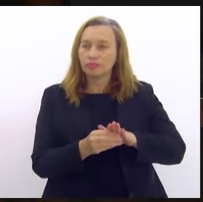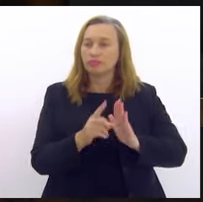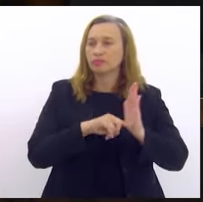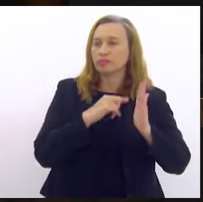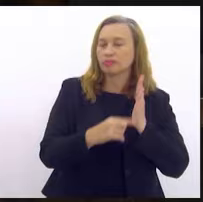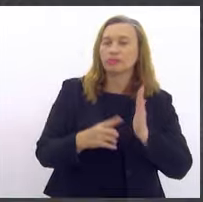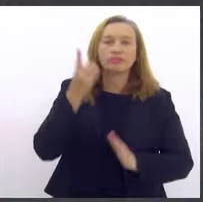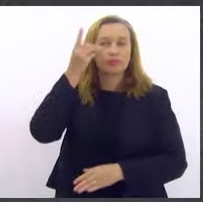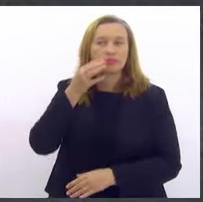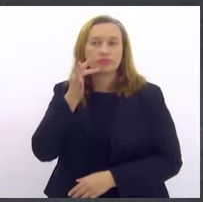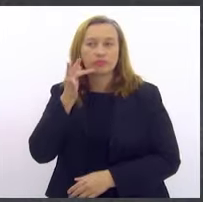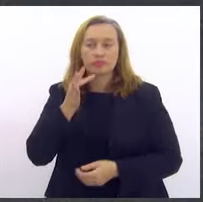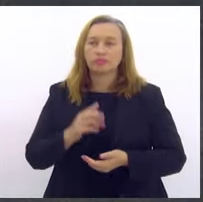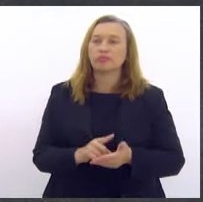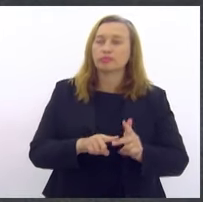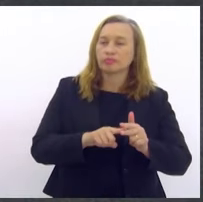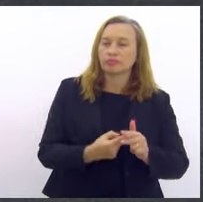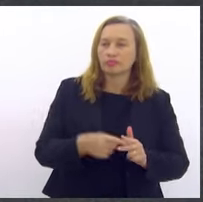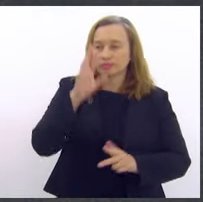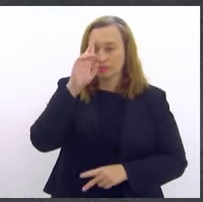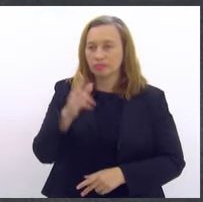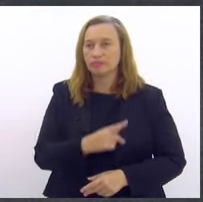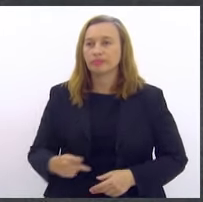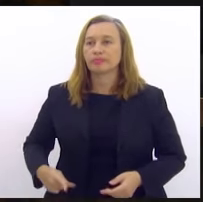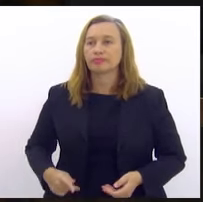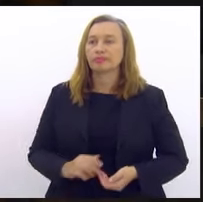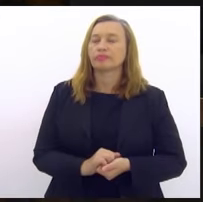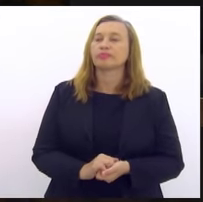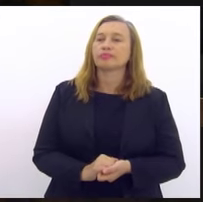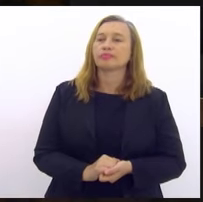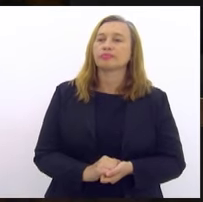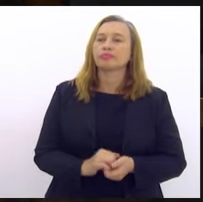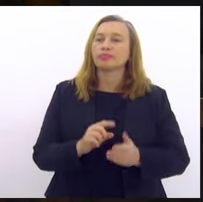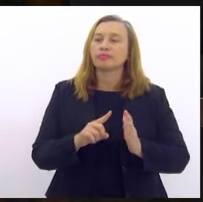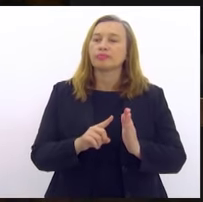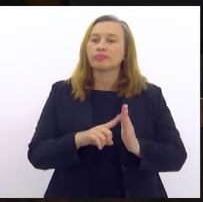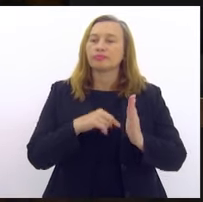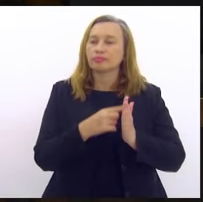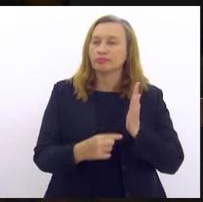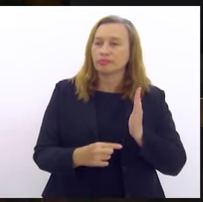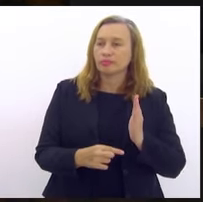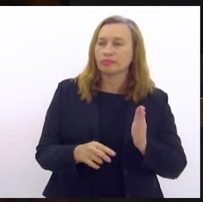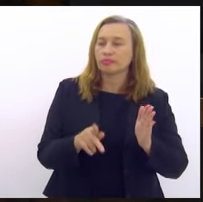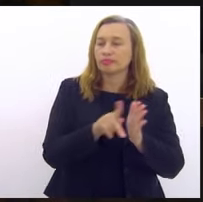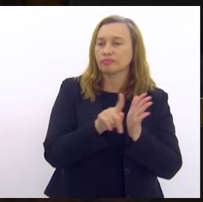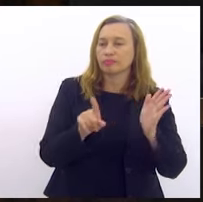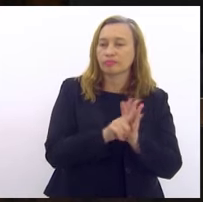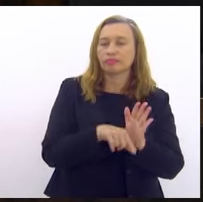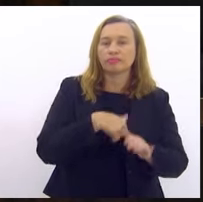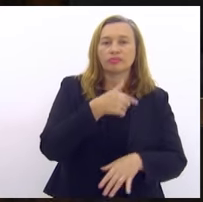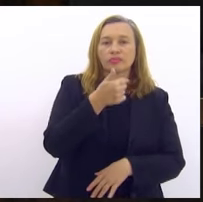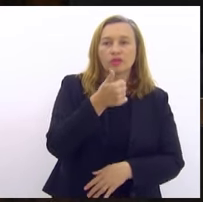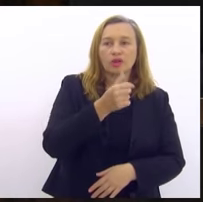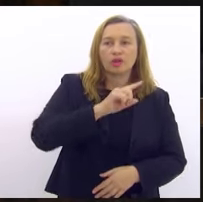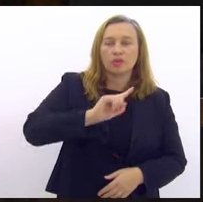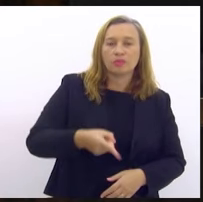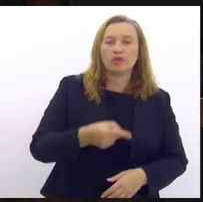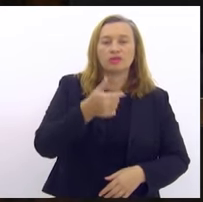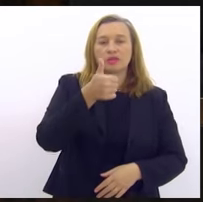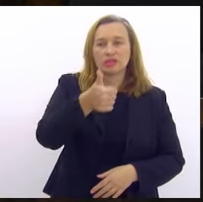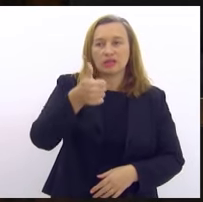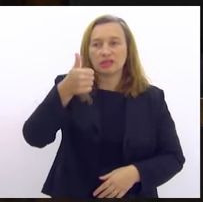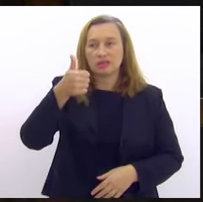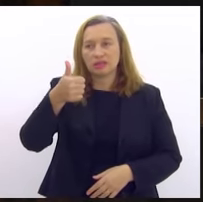deputado Jorge Felipe Neto. Pela manutenção, presidente. Veto total aposto ao projeto de lei número 1130